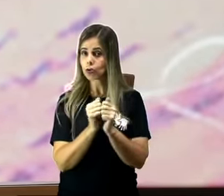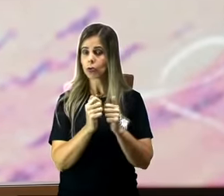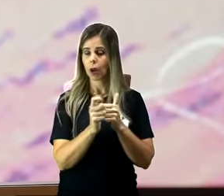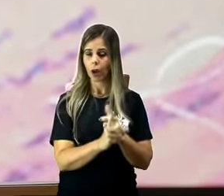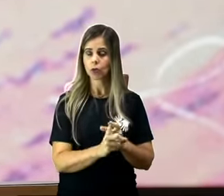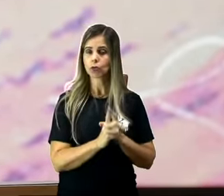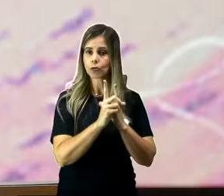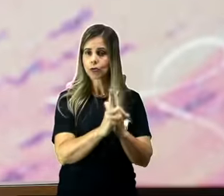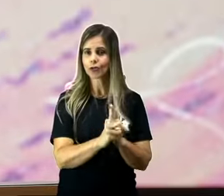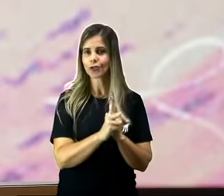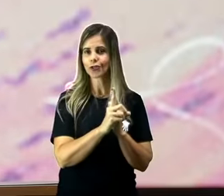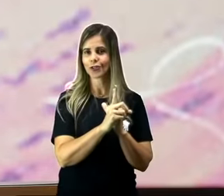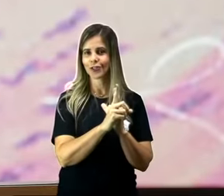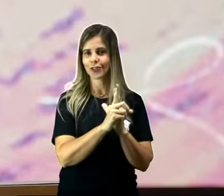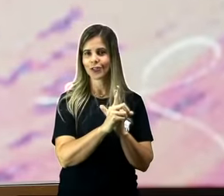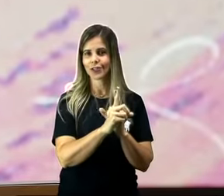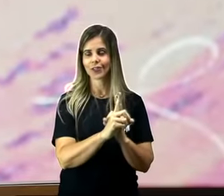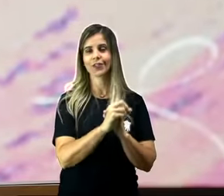viver.